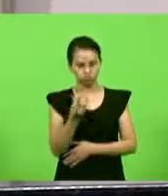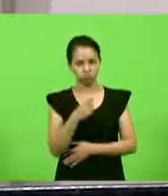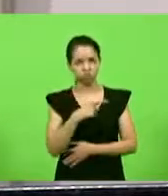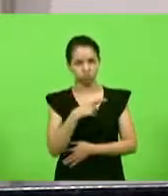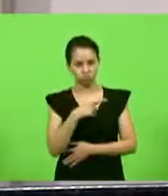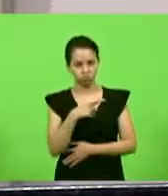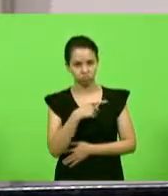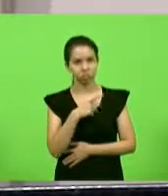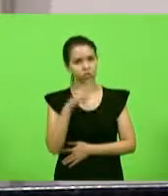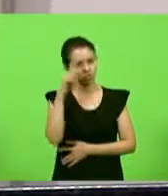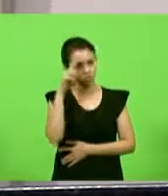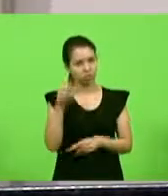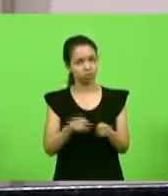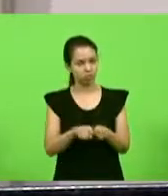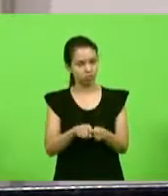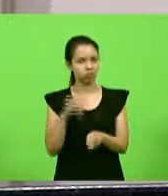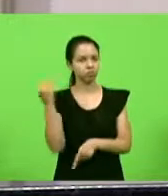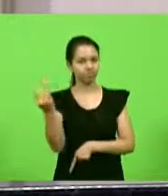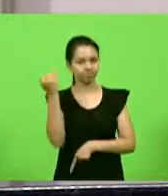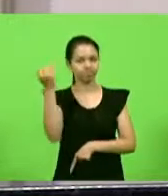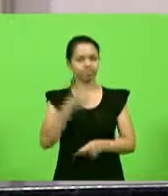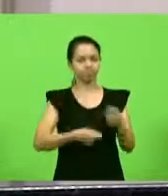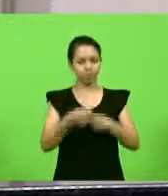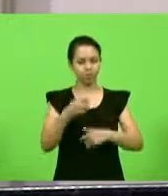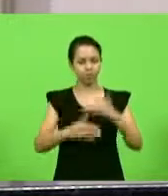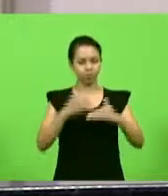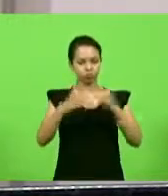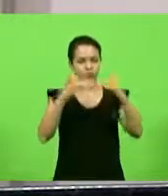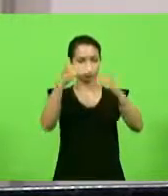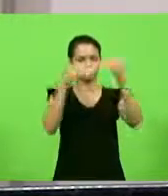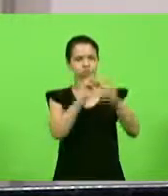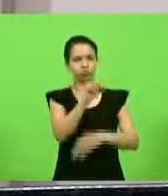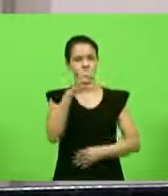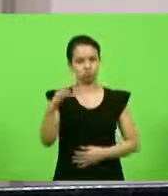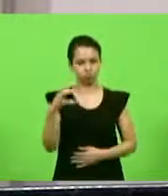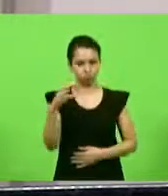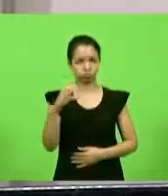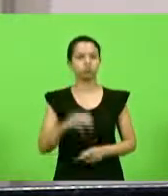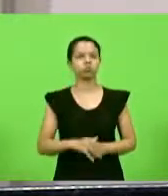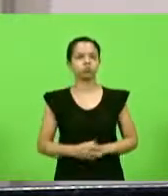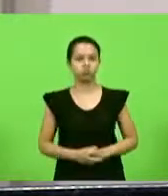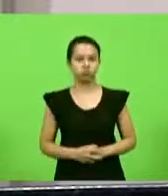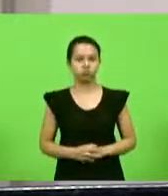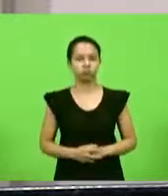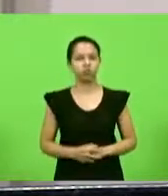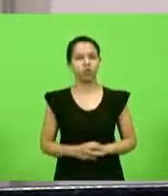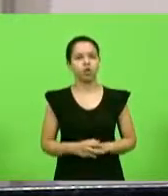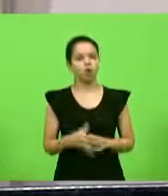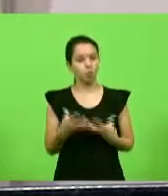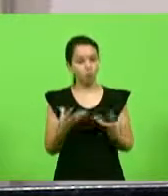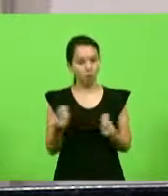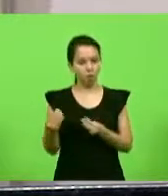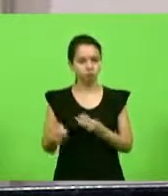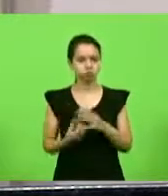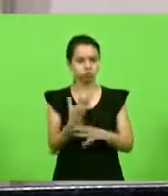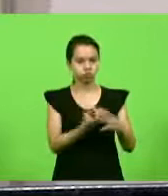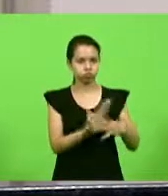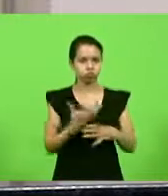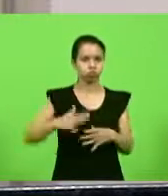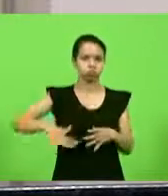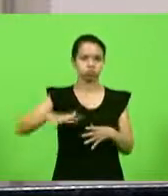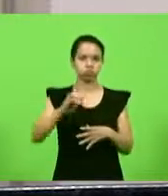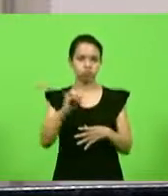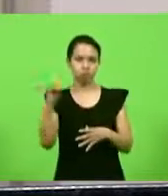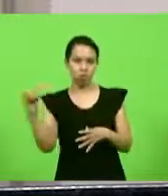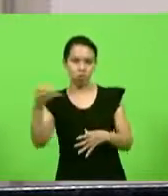importância econômica também para o desenvolvimento de Santa Catarina, boa parte da produção do Oeste, do Meio-Oeste,